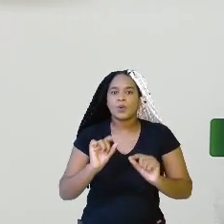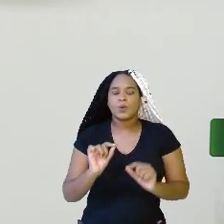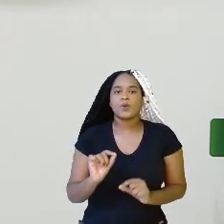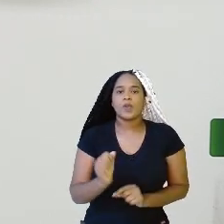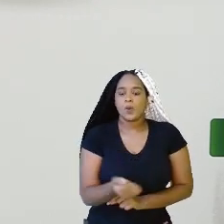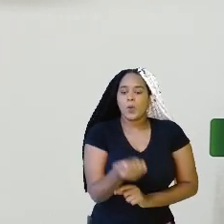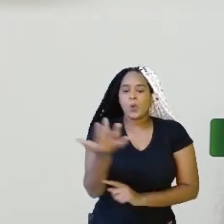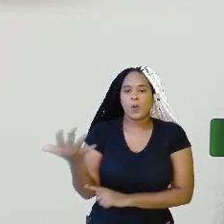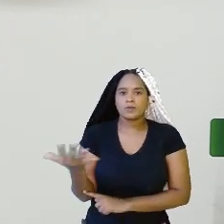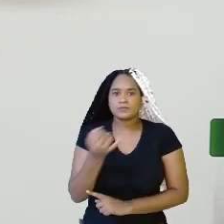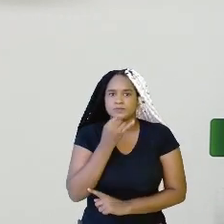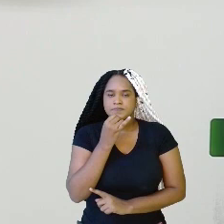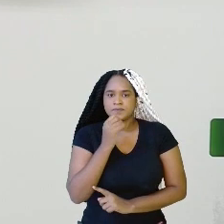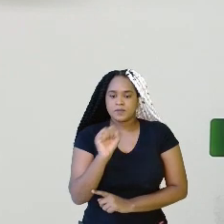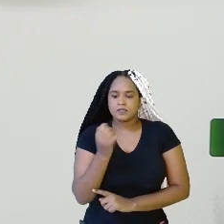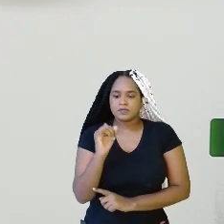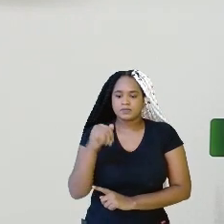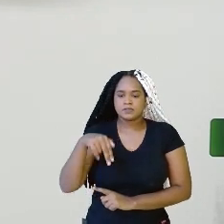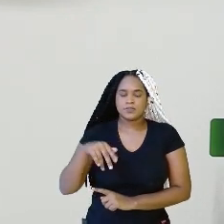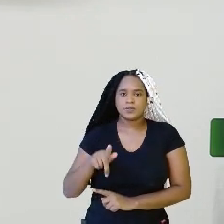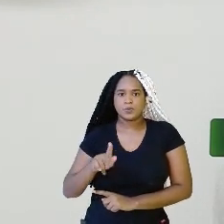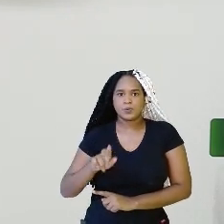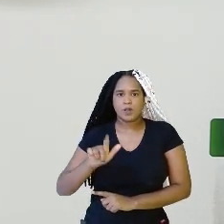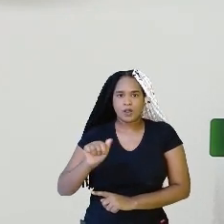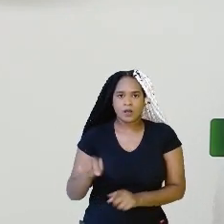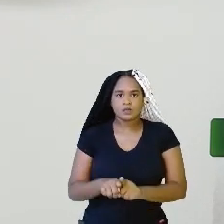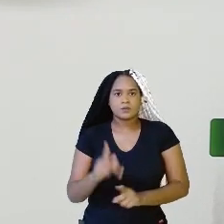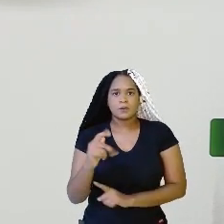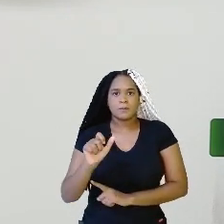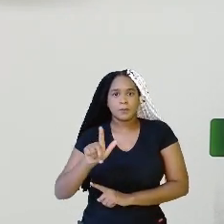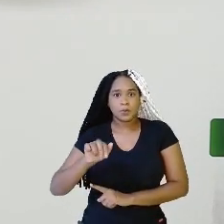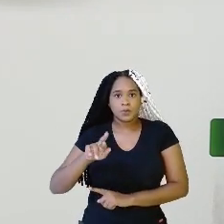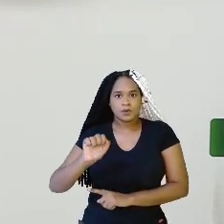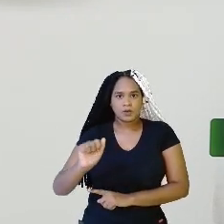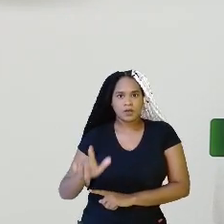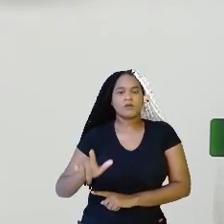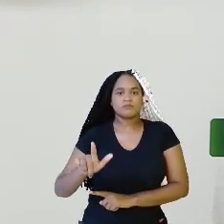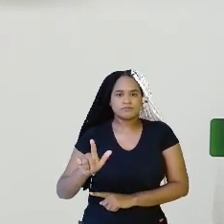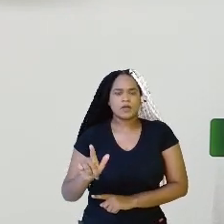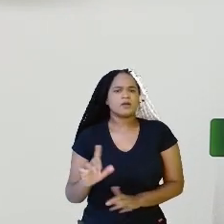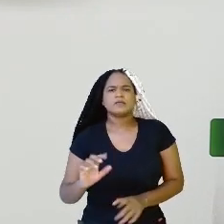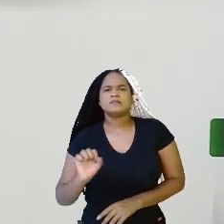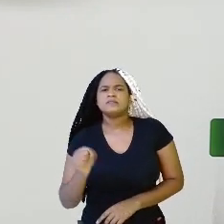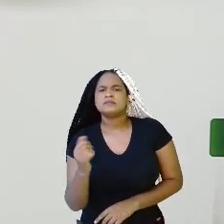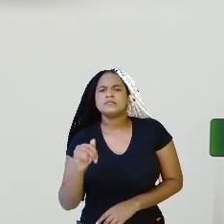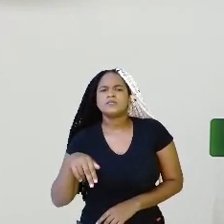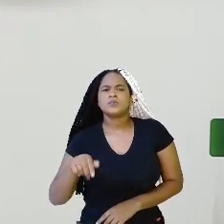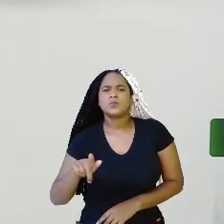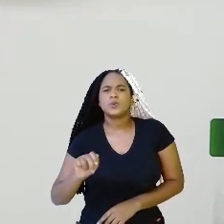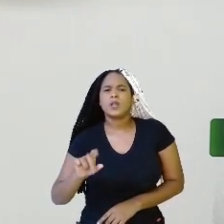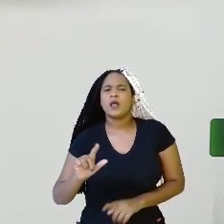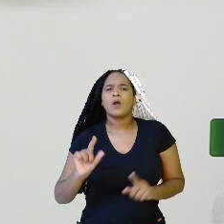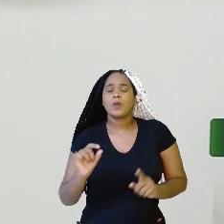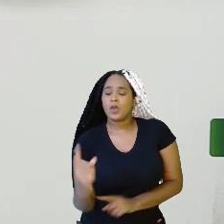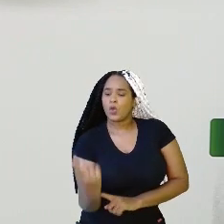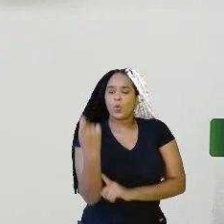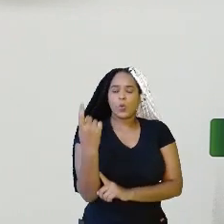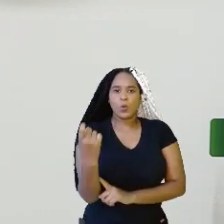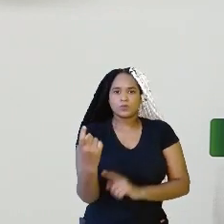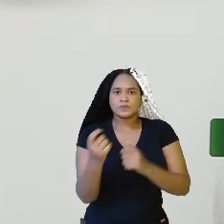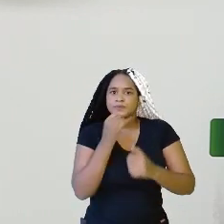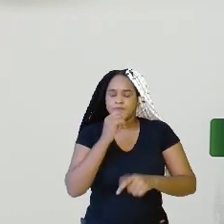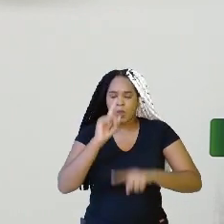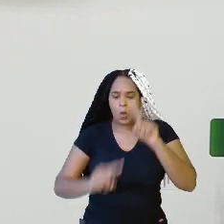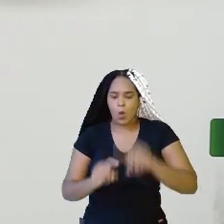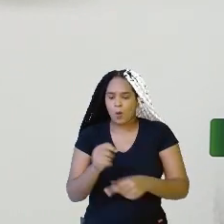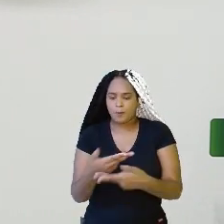e plural. Vamos dar uma lembrada, o que é singular? É quando fala de um ser único, é uma única coisa, uma única pessoa, um único objeto. Por